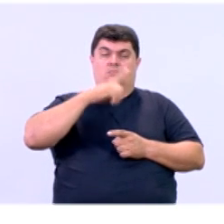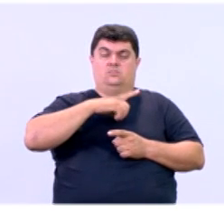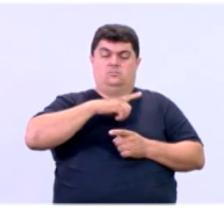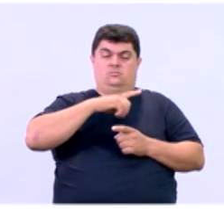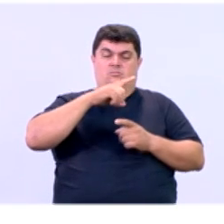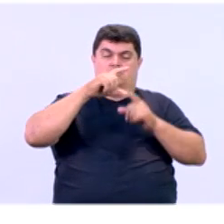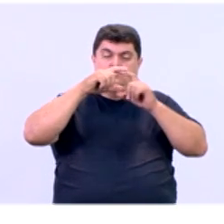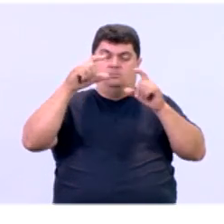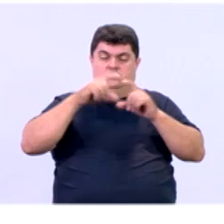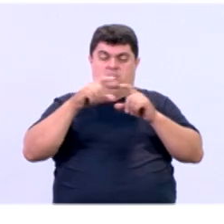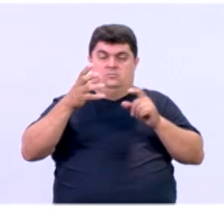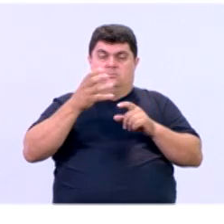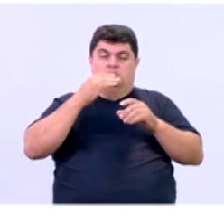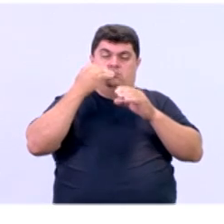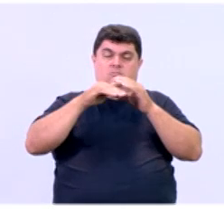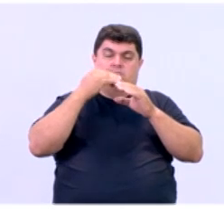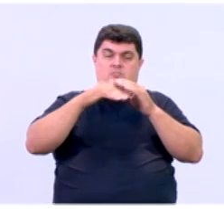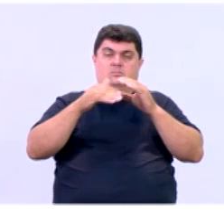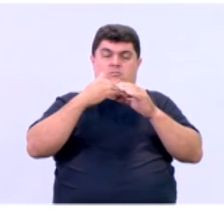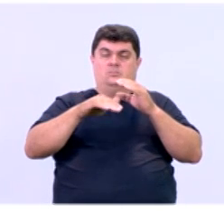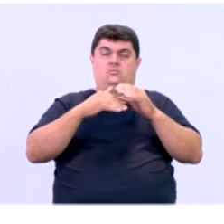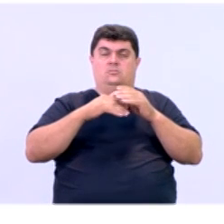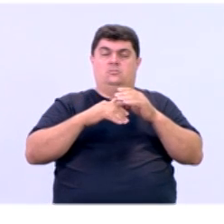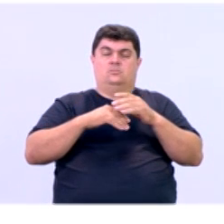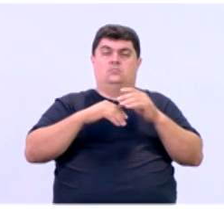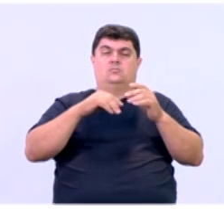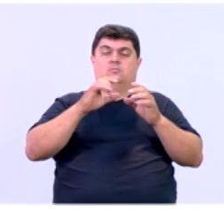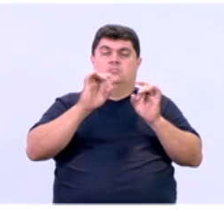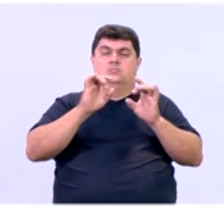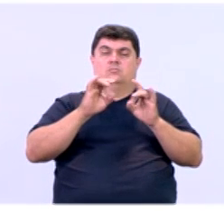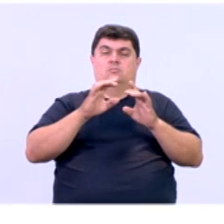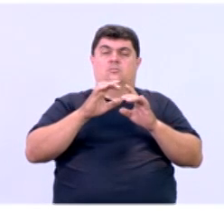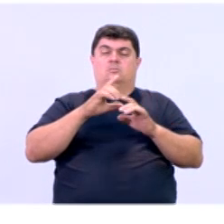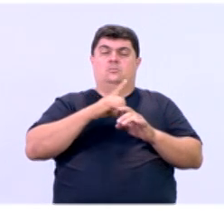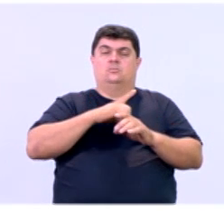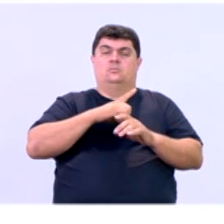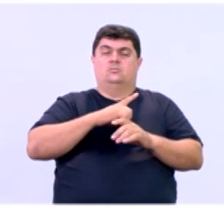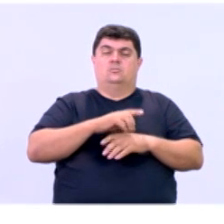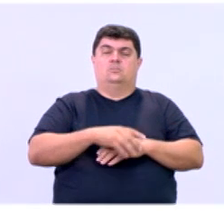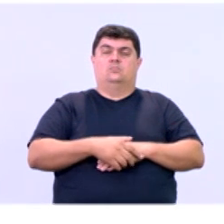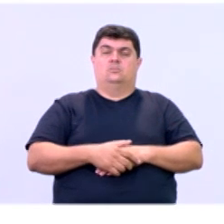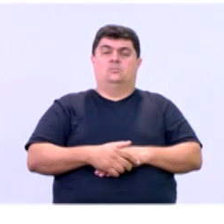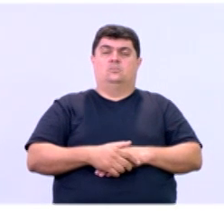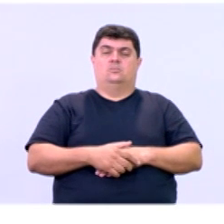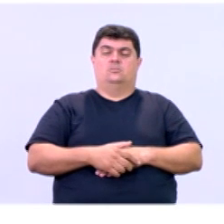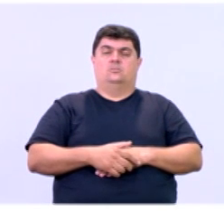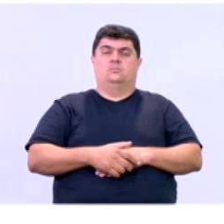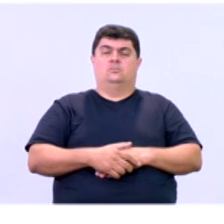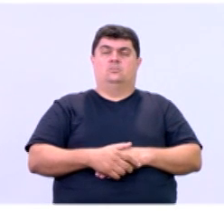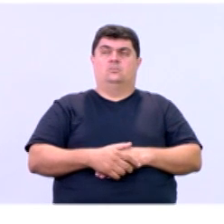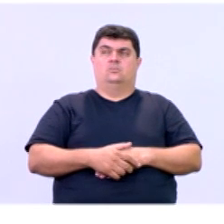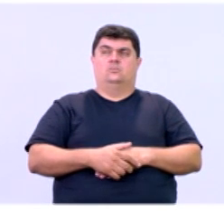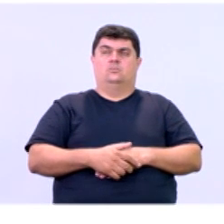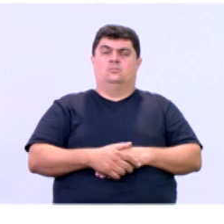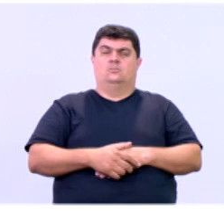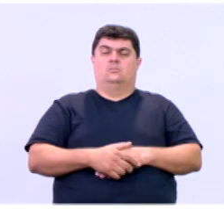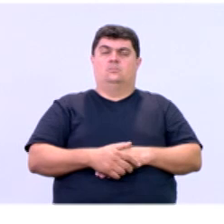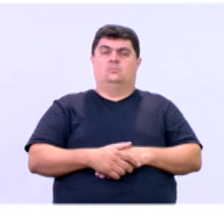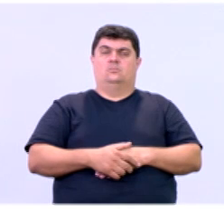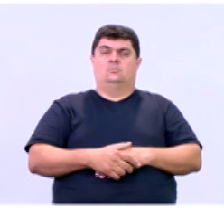formulário, nós queremos um e-mail. Em vez de usar input text, eu uso o próprio do e-mail.